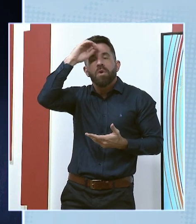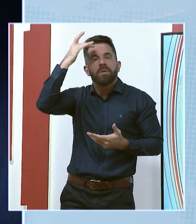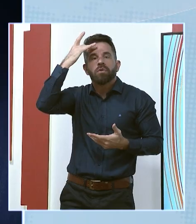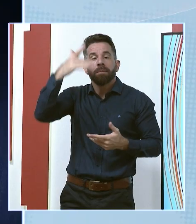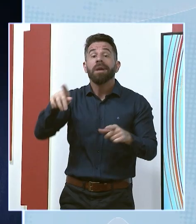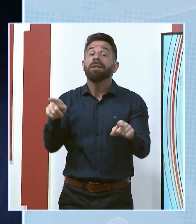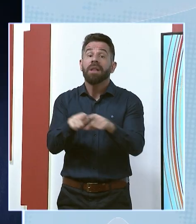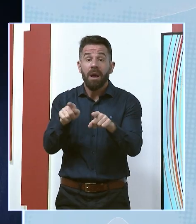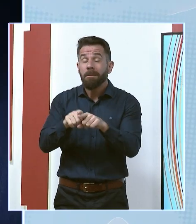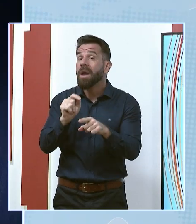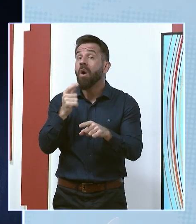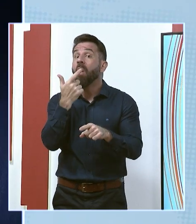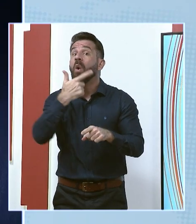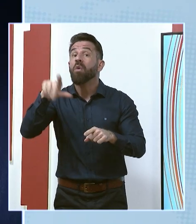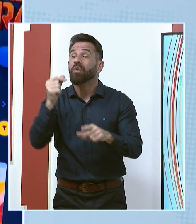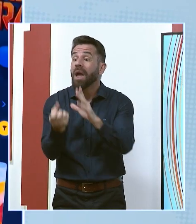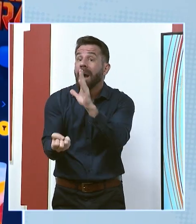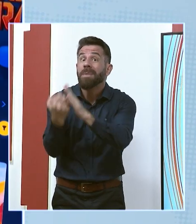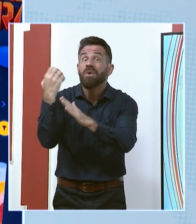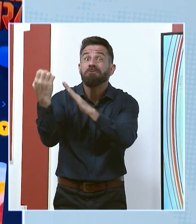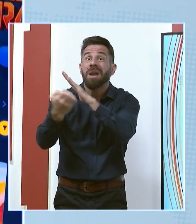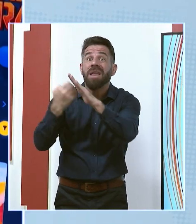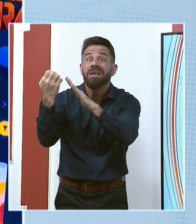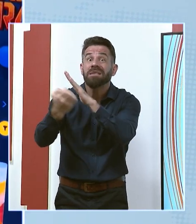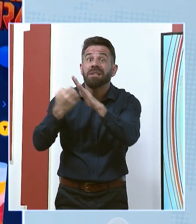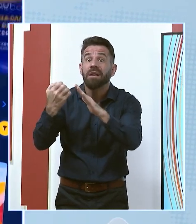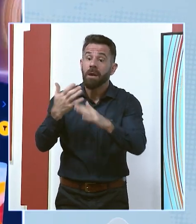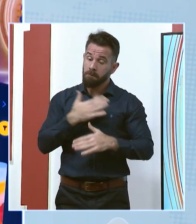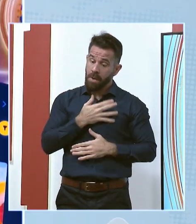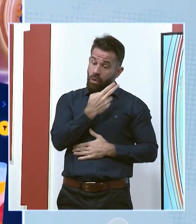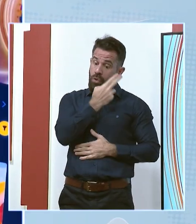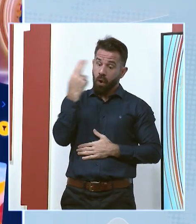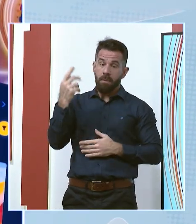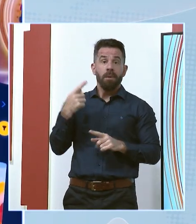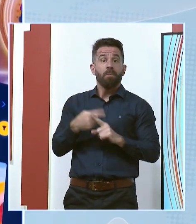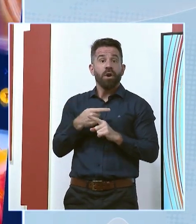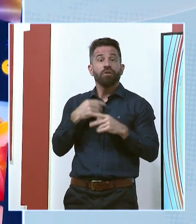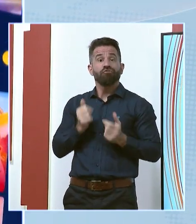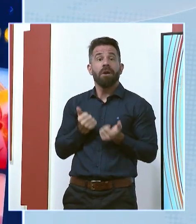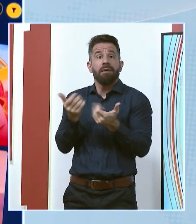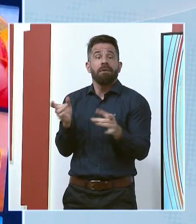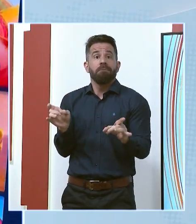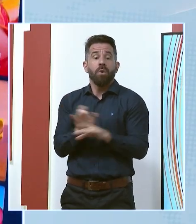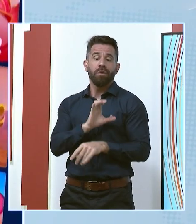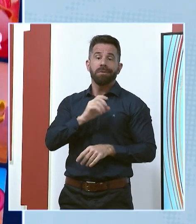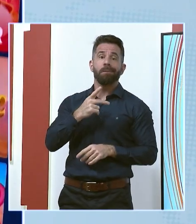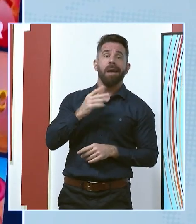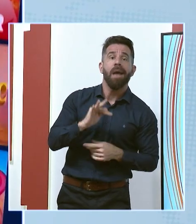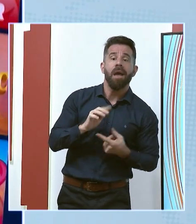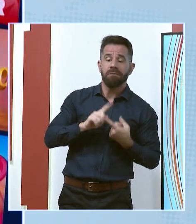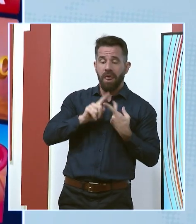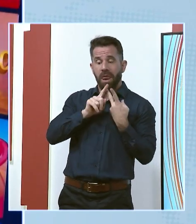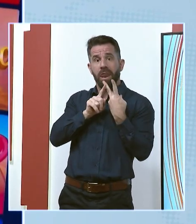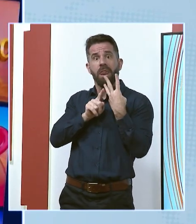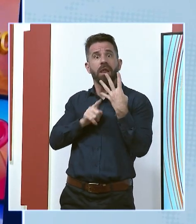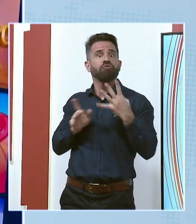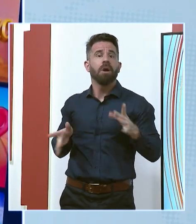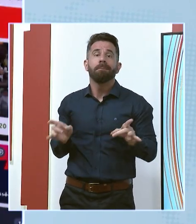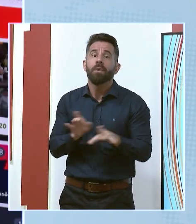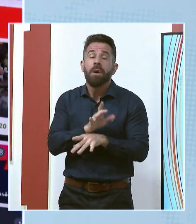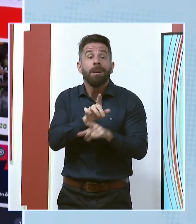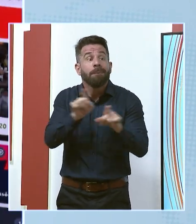abertas empresas no nome dessas pessoas. Então é algo extremamente preocupante e infelizmente os jogadores ainda não têm noção desse